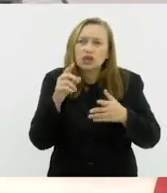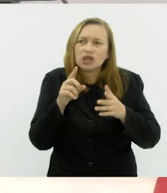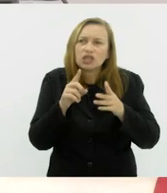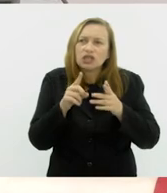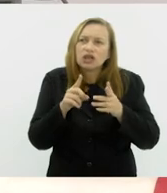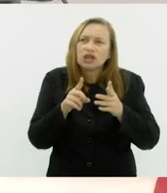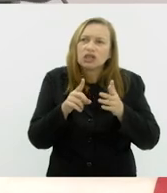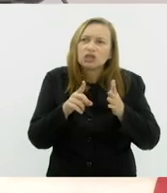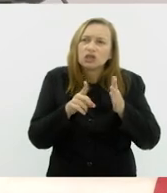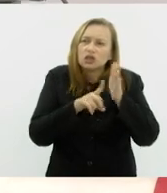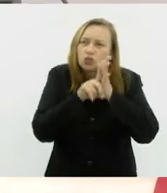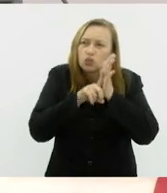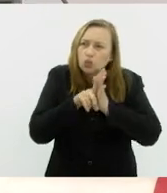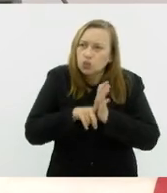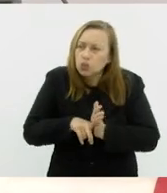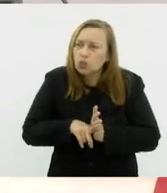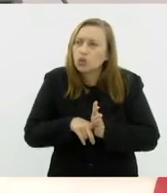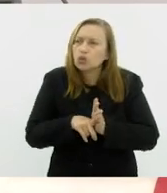espécie